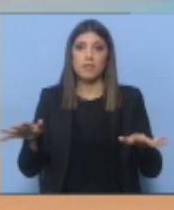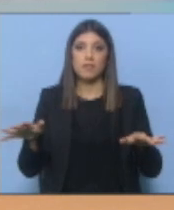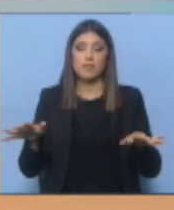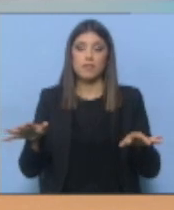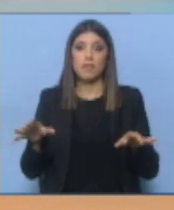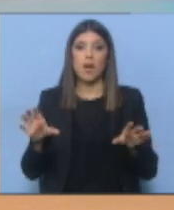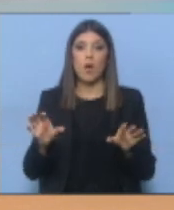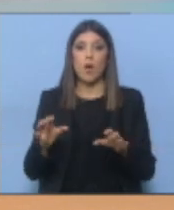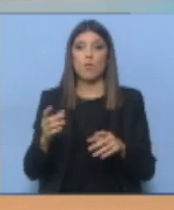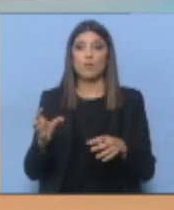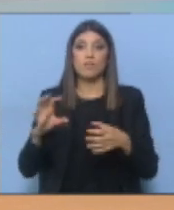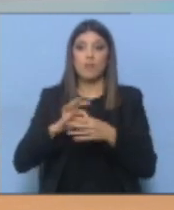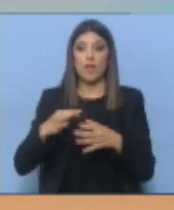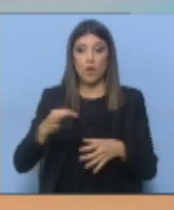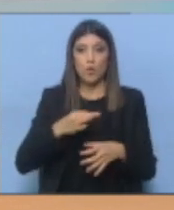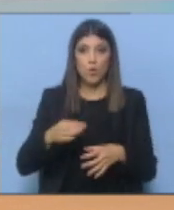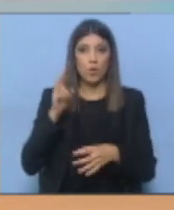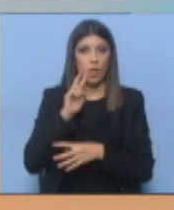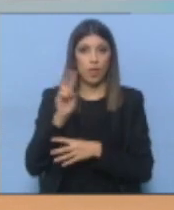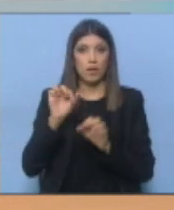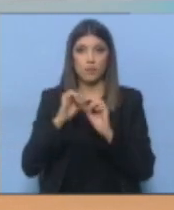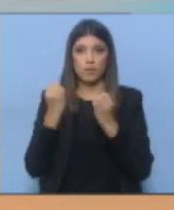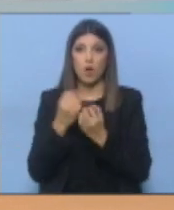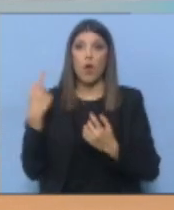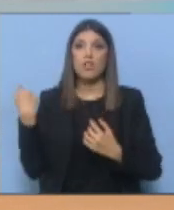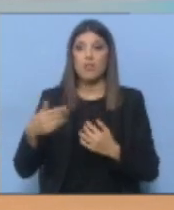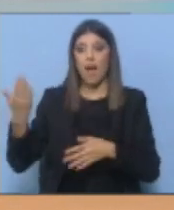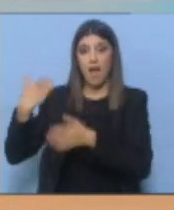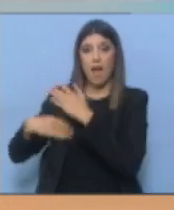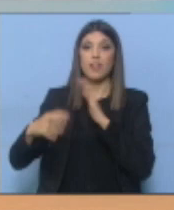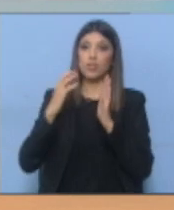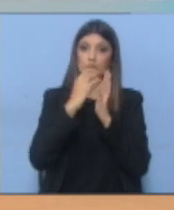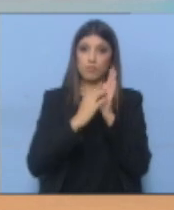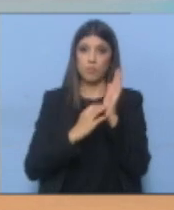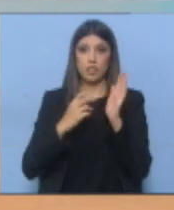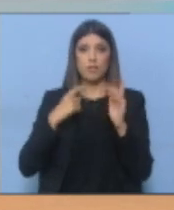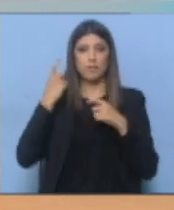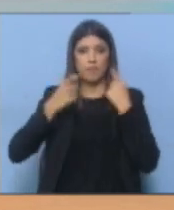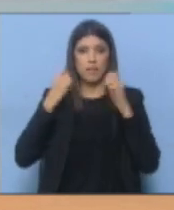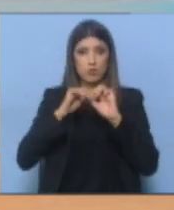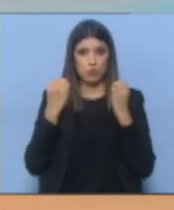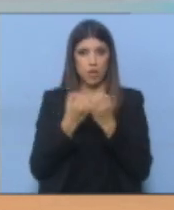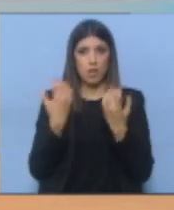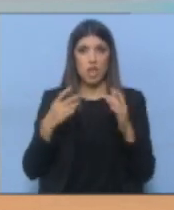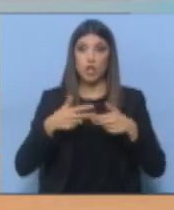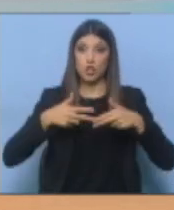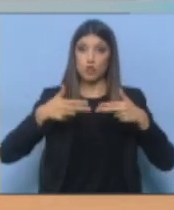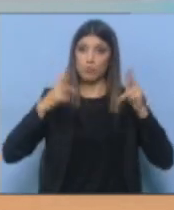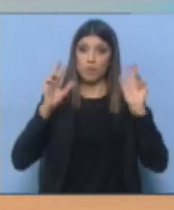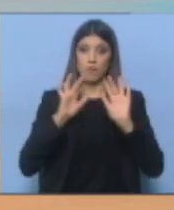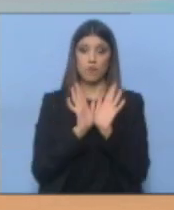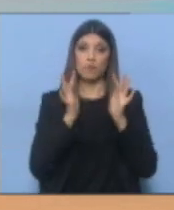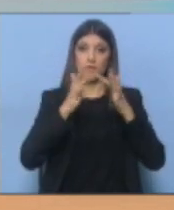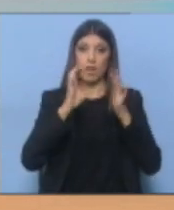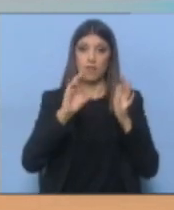de Observação Social. Já houve alguns textos de reflexão que são disponíveis no site da Caritas e, neste caso, foi feita